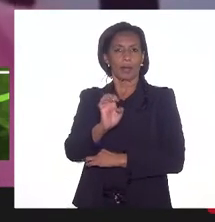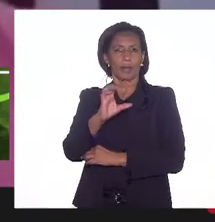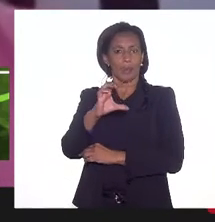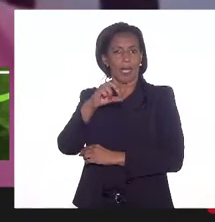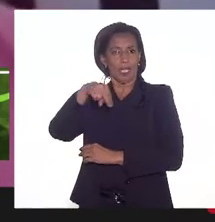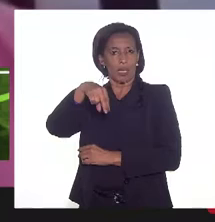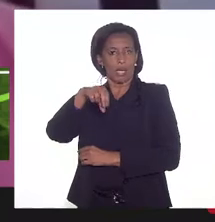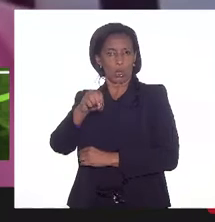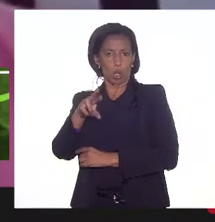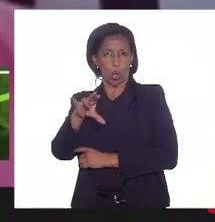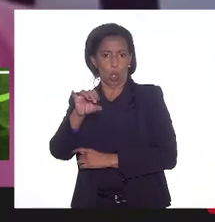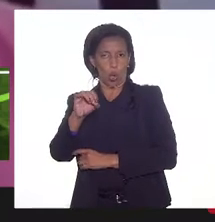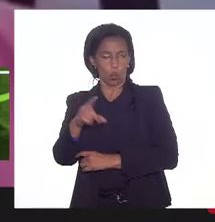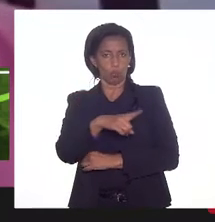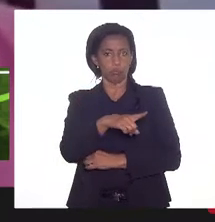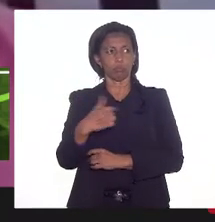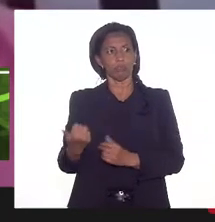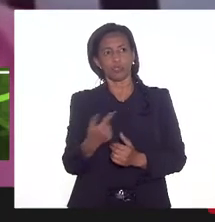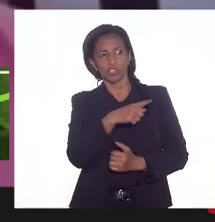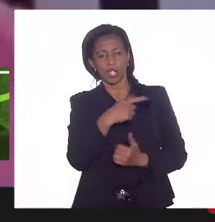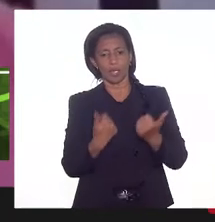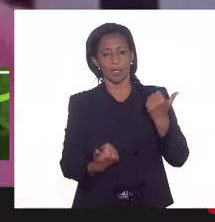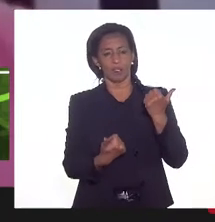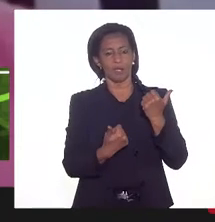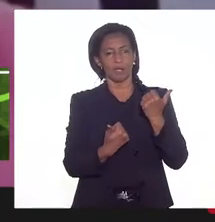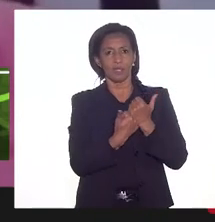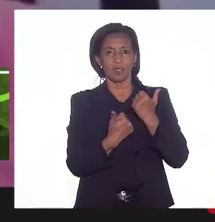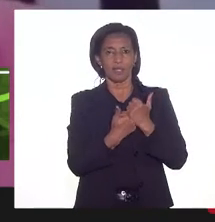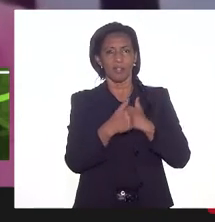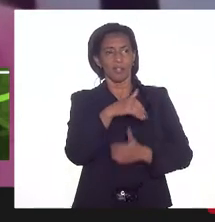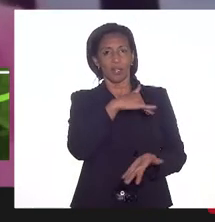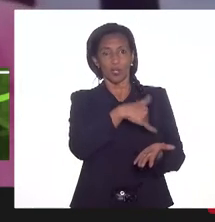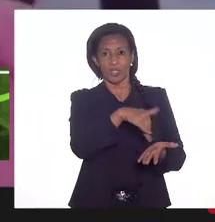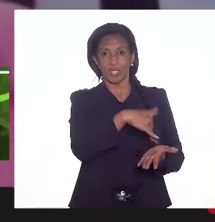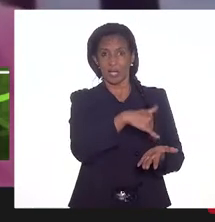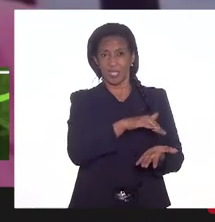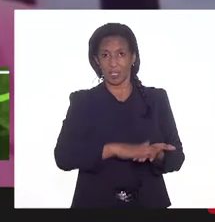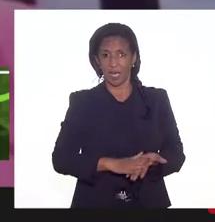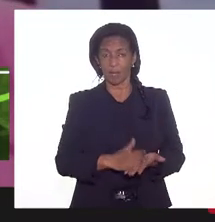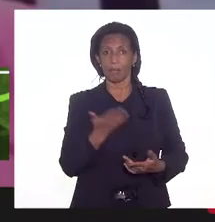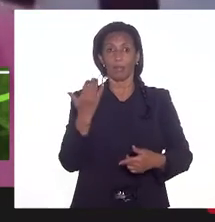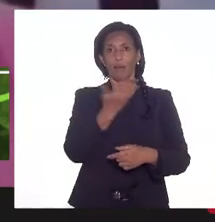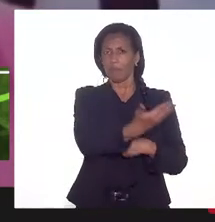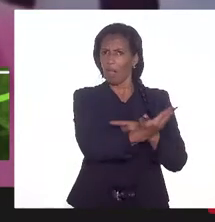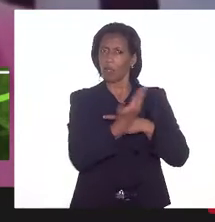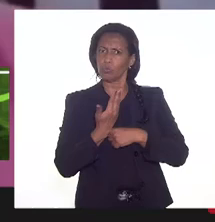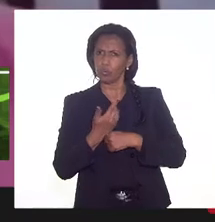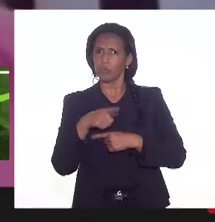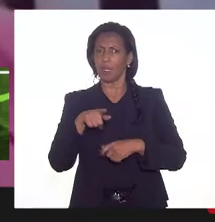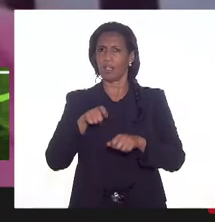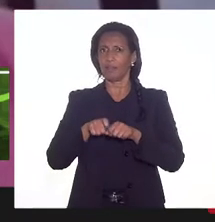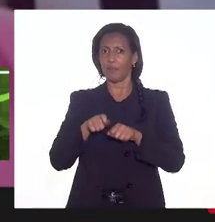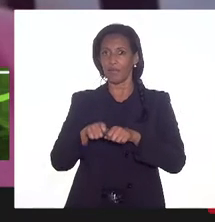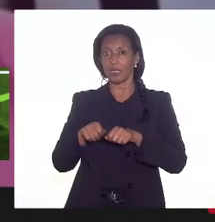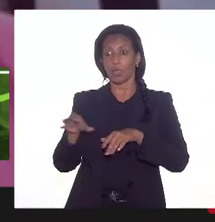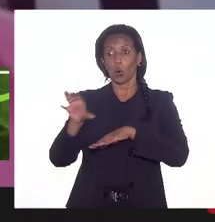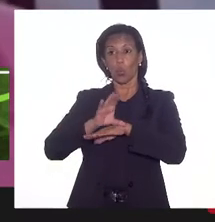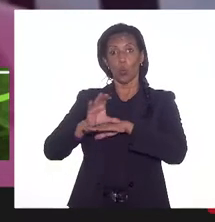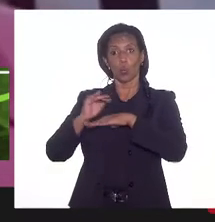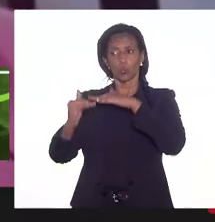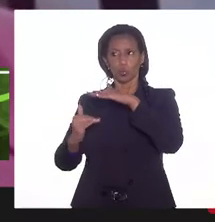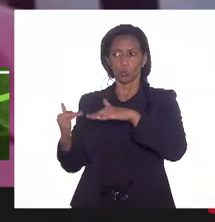assessora até da Daniel da nossa secretária veio para cá para ajudar a fazer esse projeto de virar curso superior